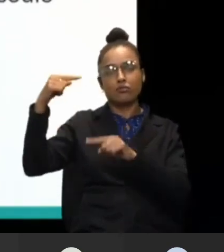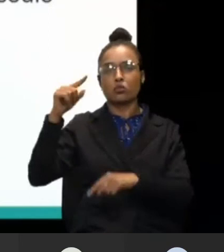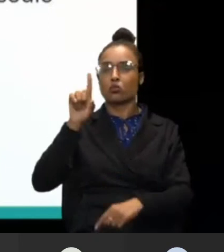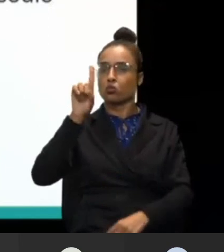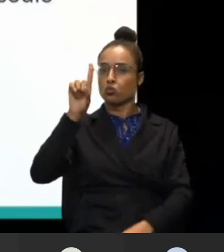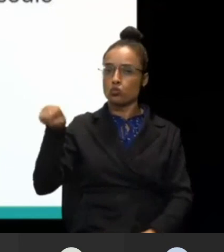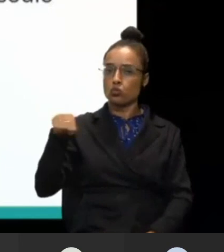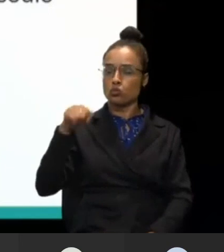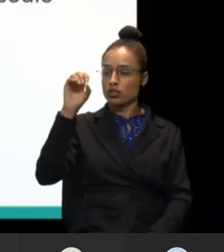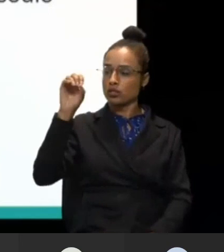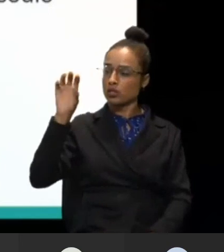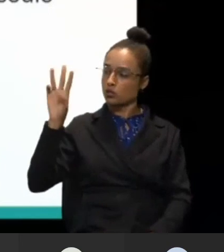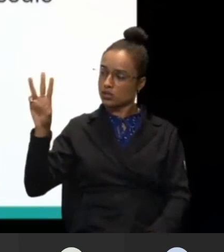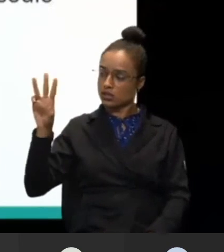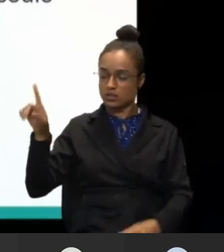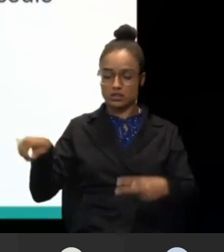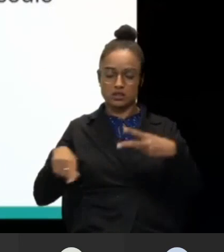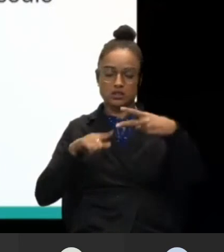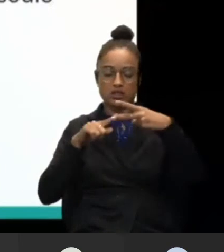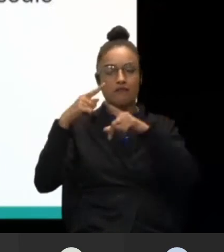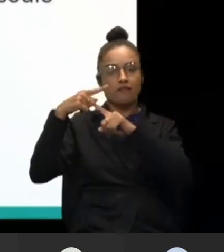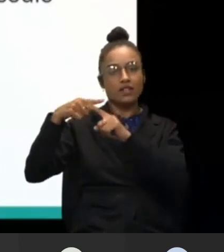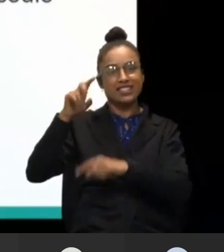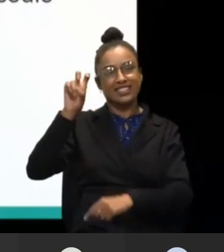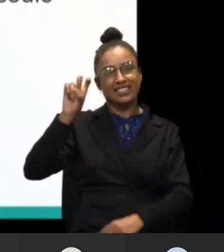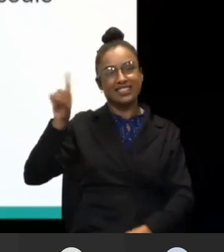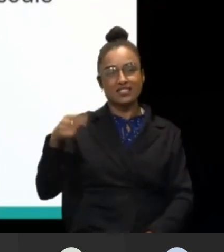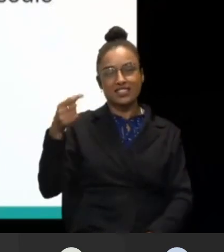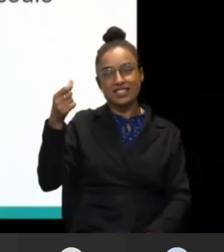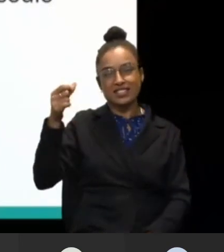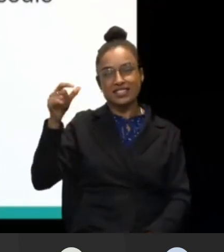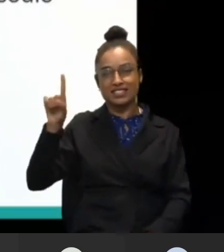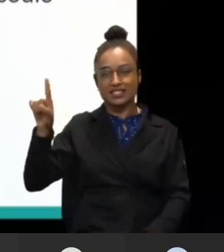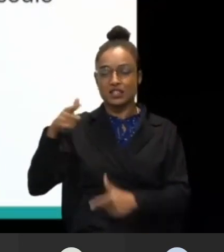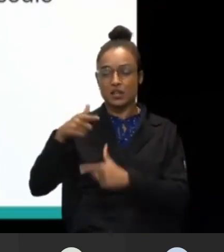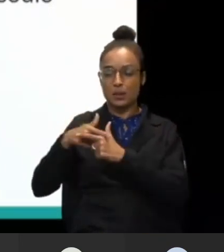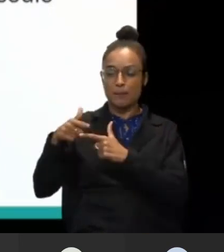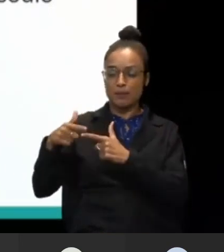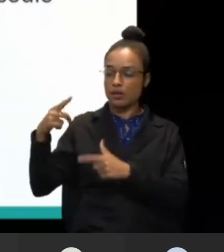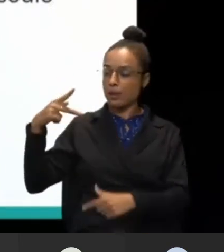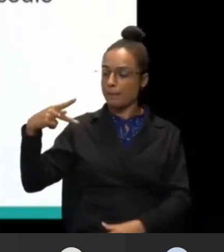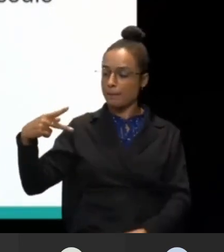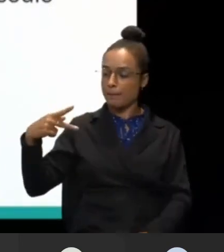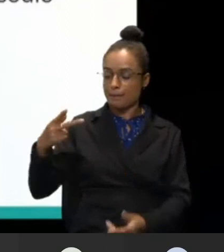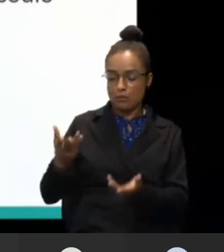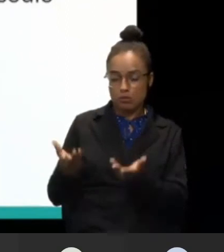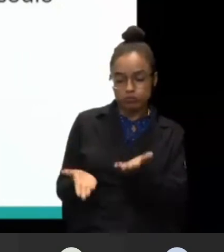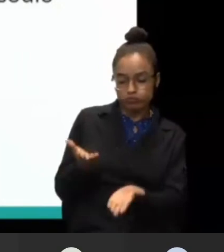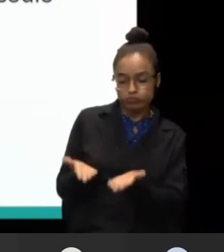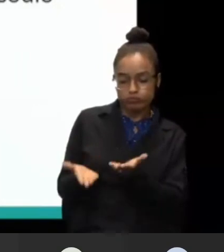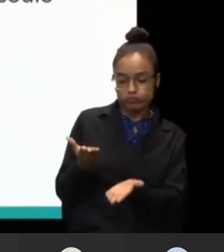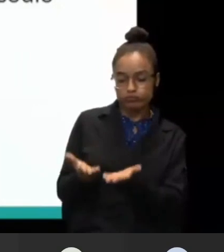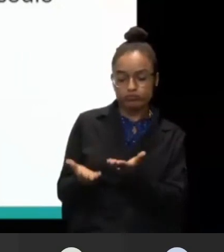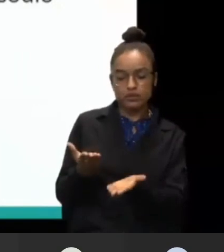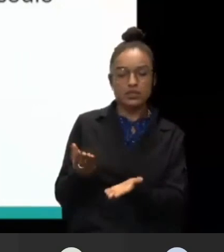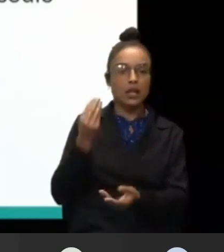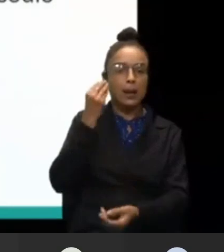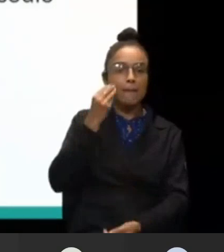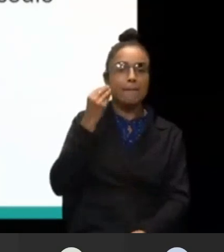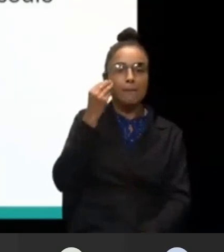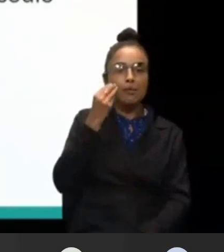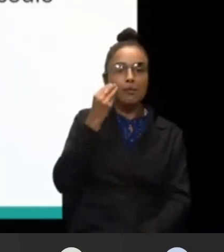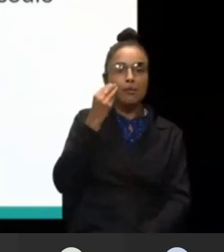é 1,03, vezes 5,61 dividido pelo peso em gramas da amostra.